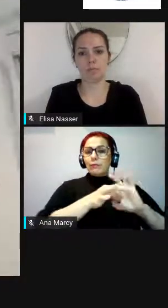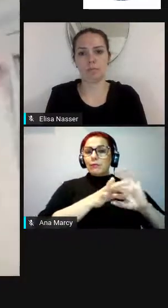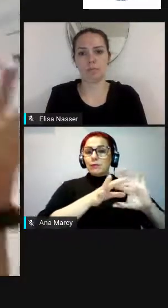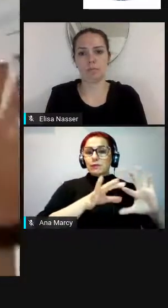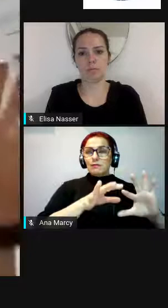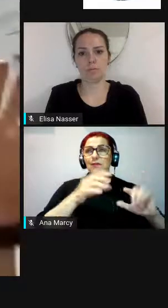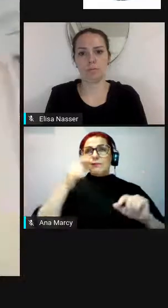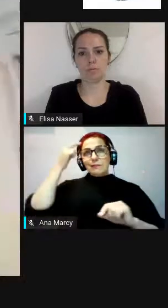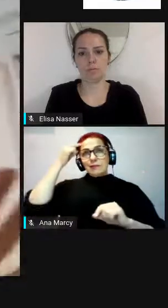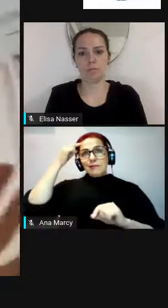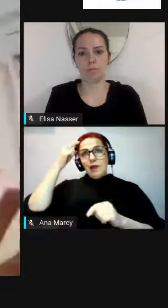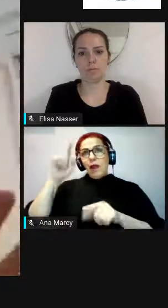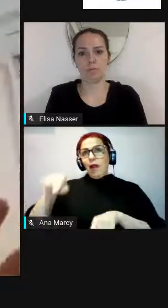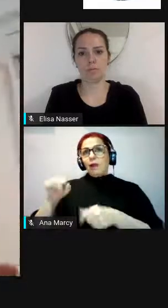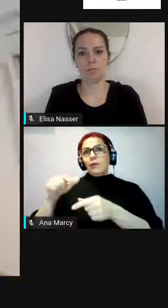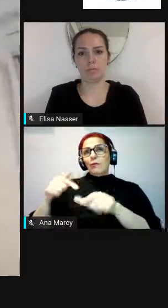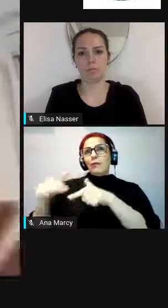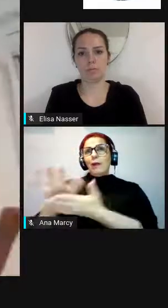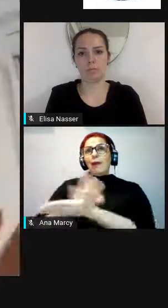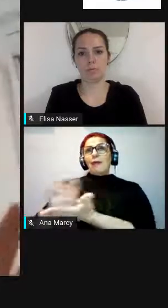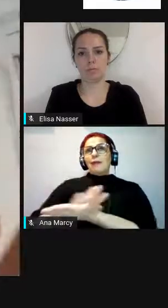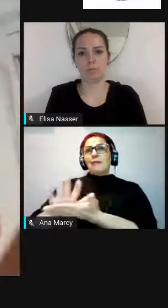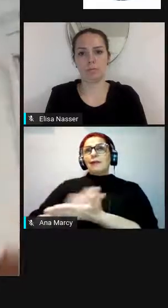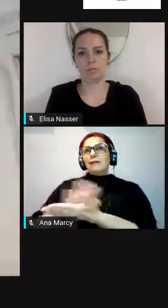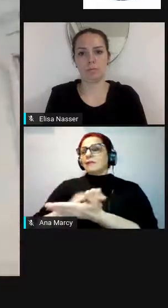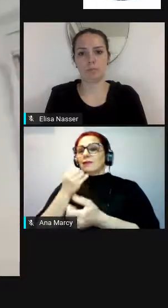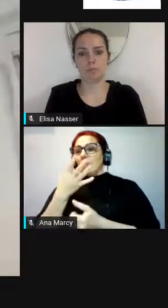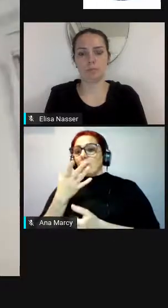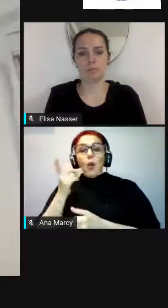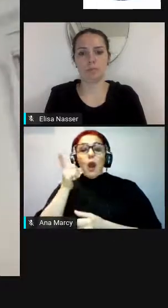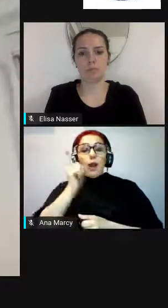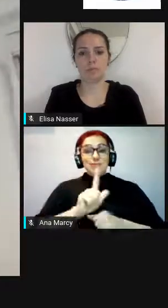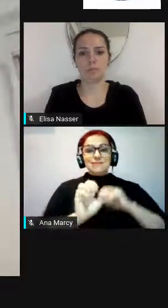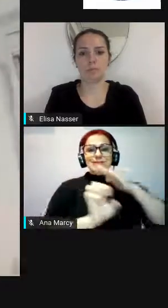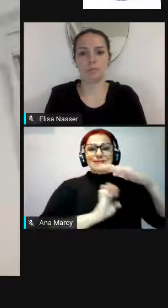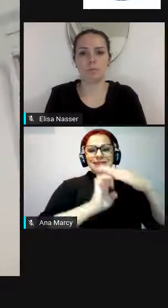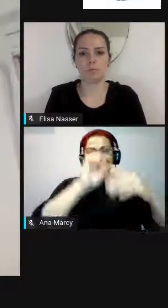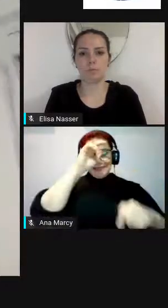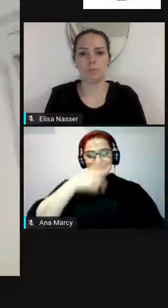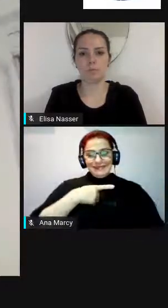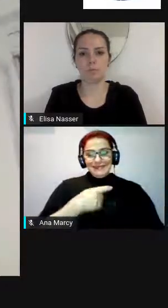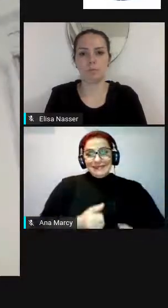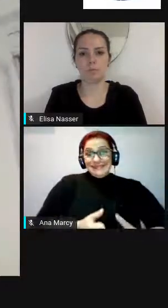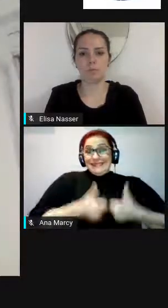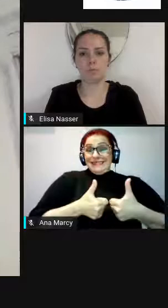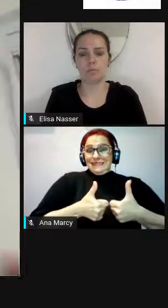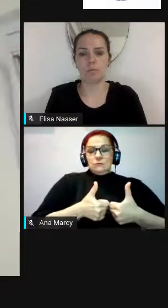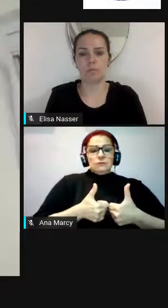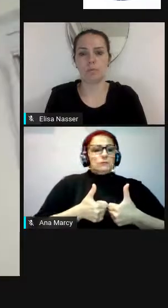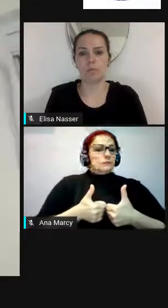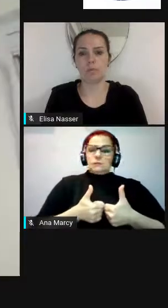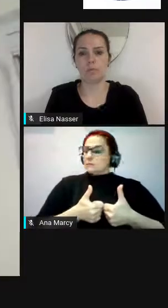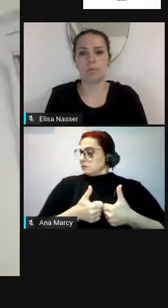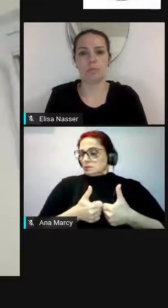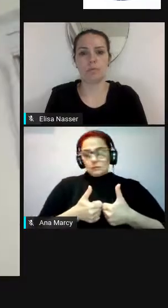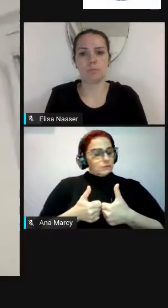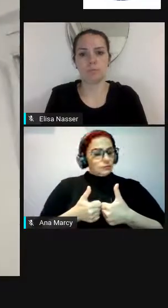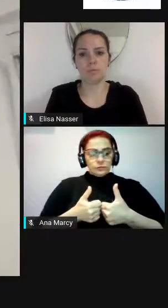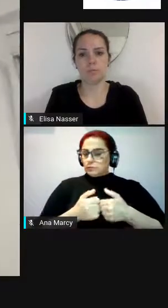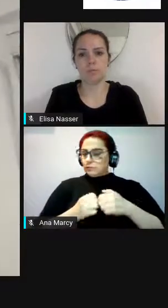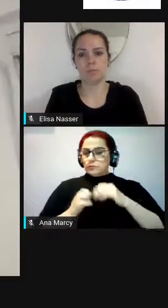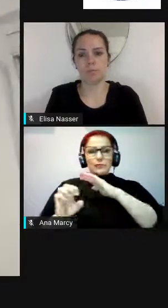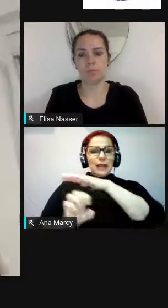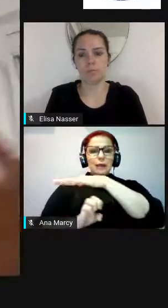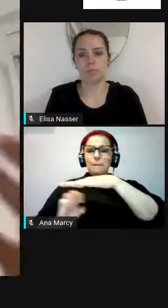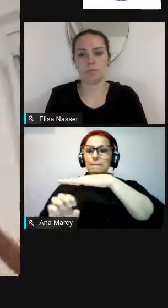vou entender agora vai dar certo não não é assim empreender uma parada é um negócio que requer esforço né requer